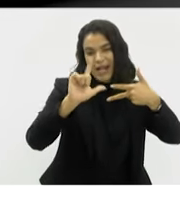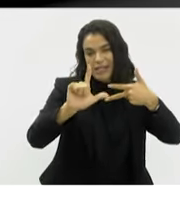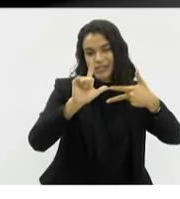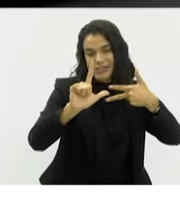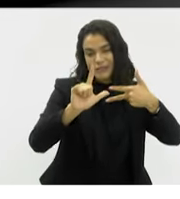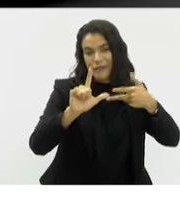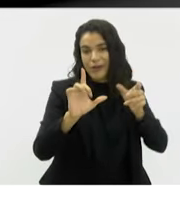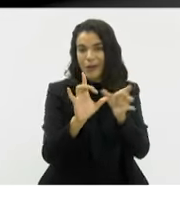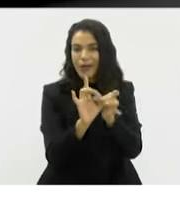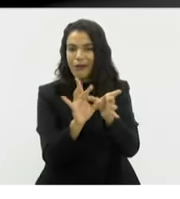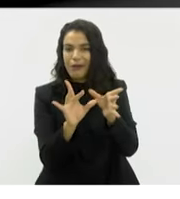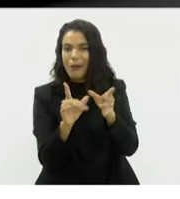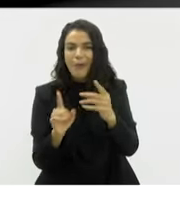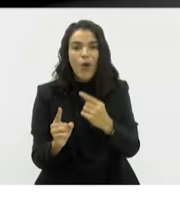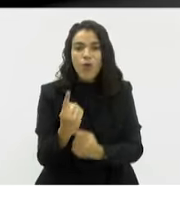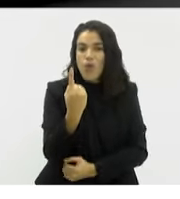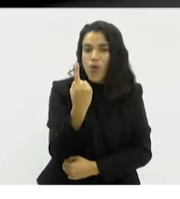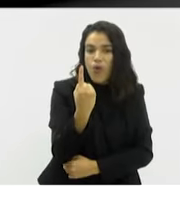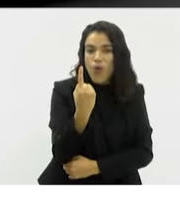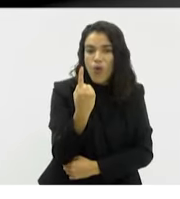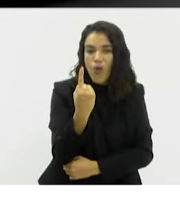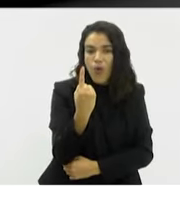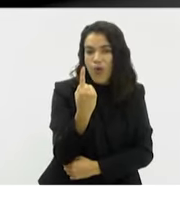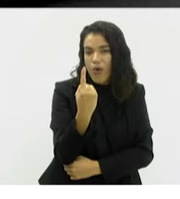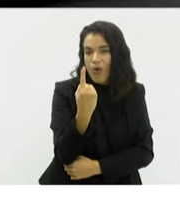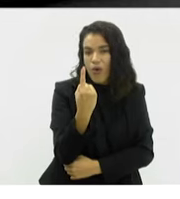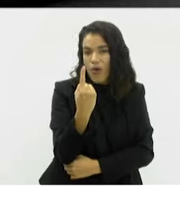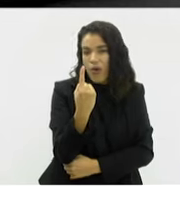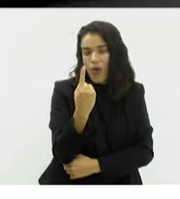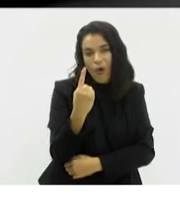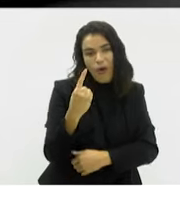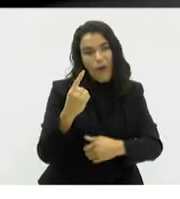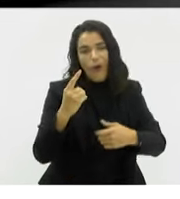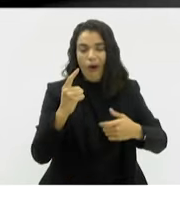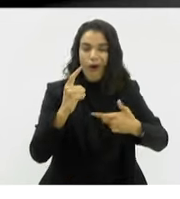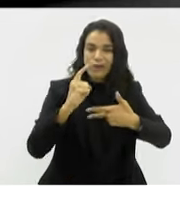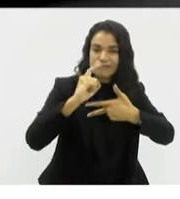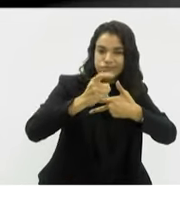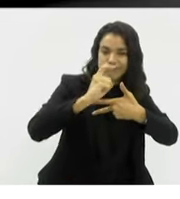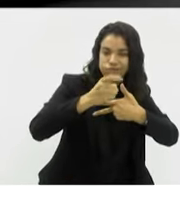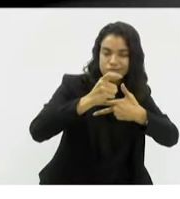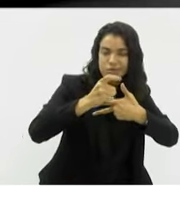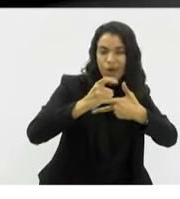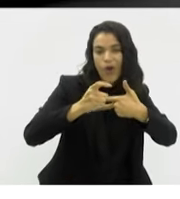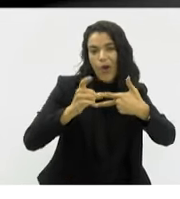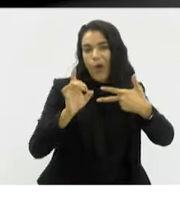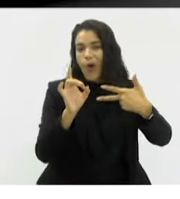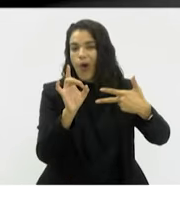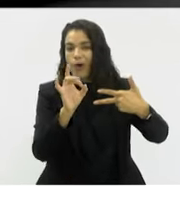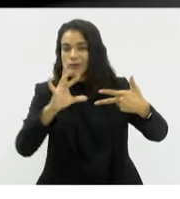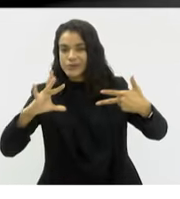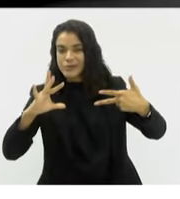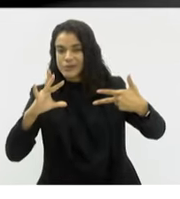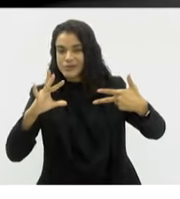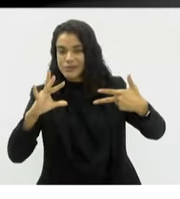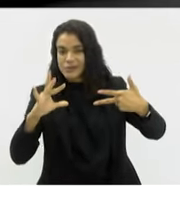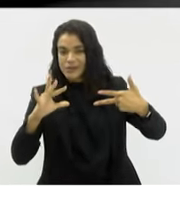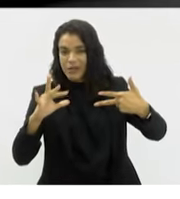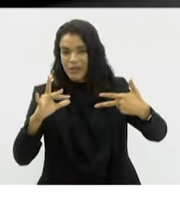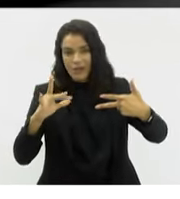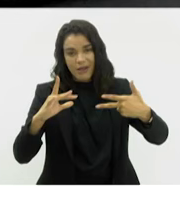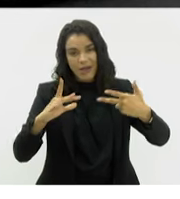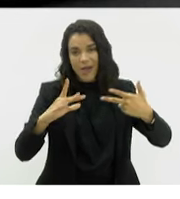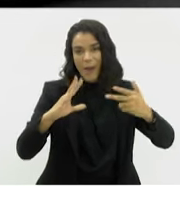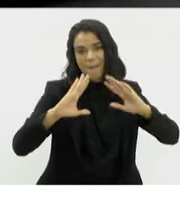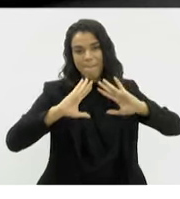autorizativo. Tem que ter um caminho único, ou é TIL, agora, ora um, ora outro, conforme a vontade do freguês,